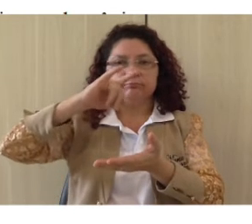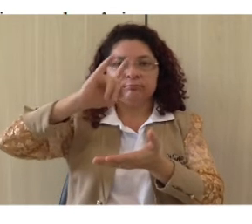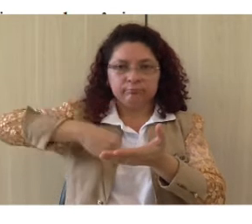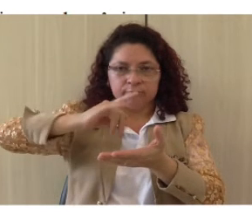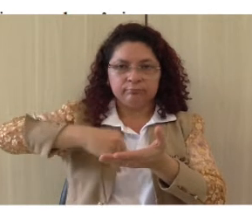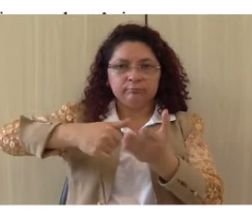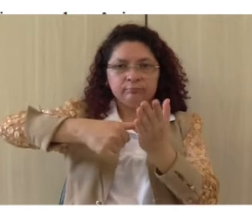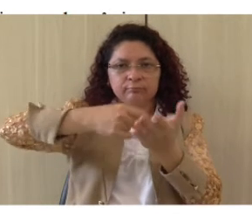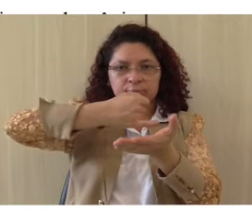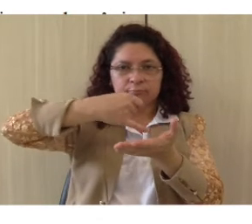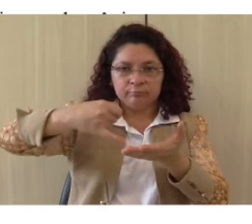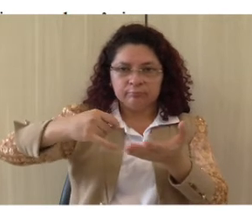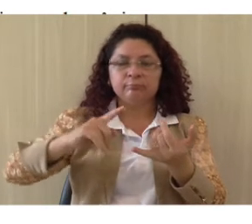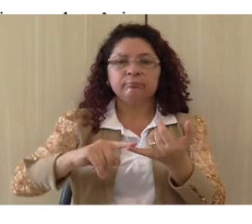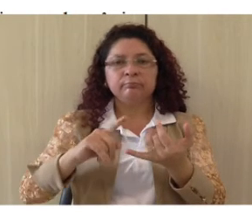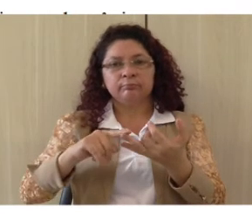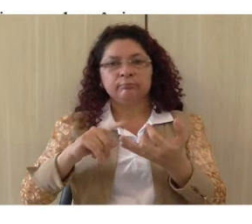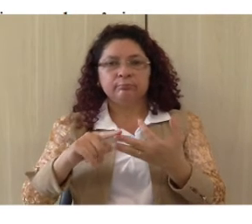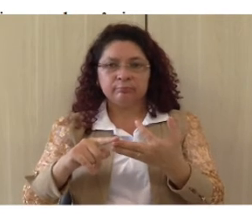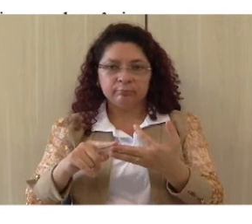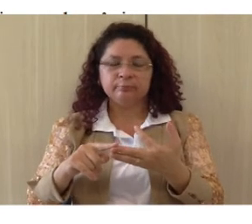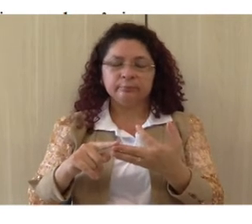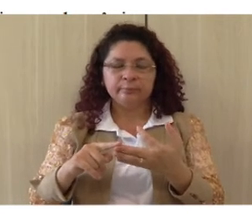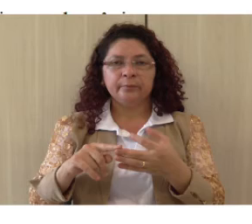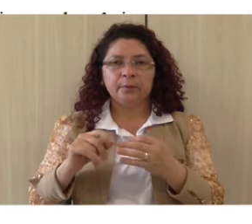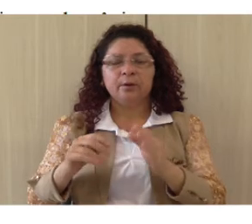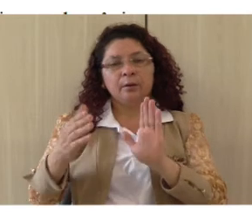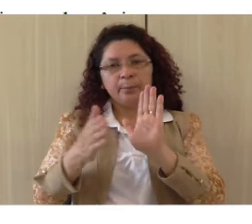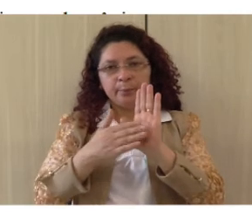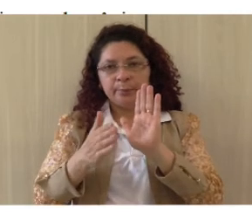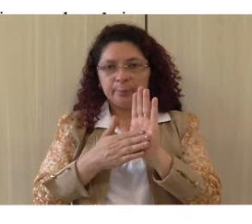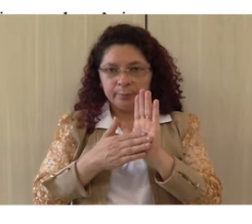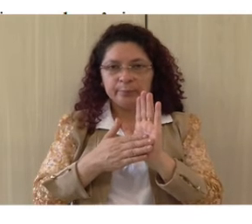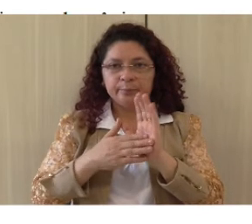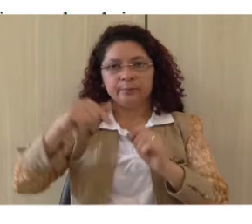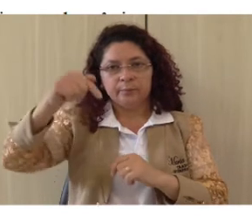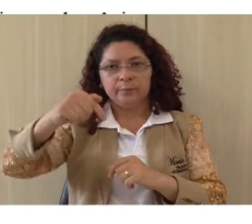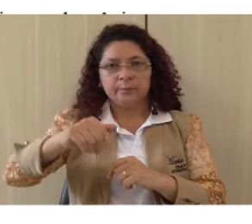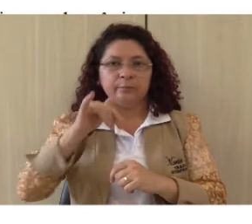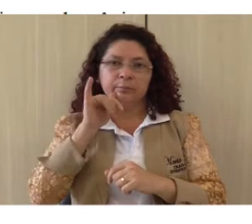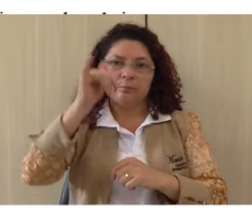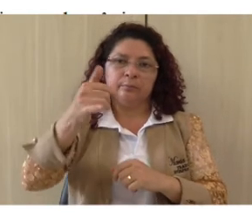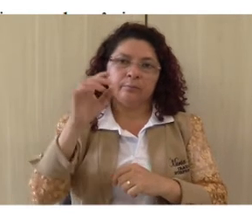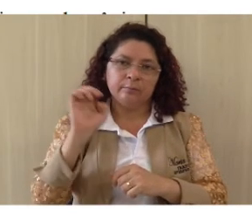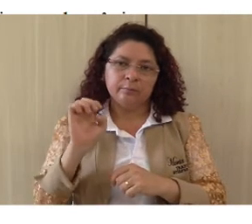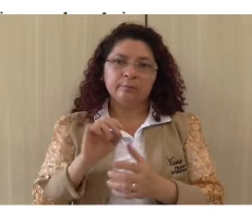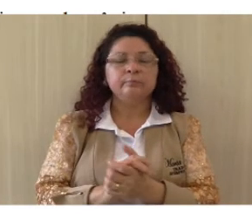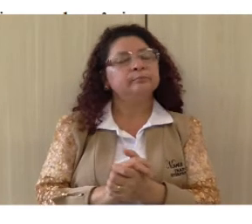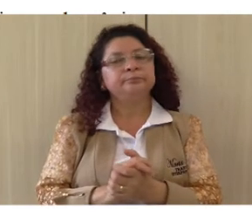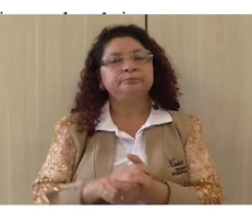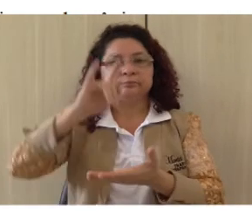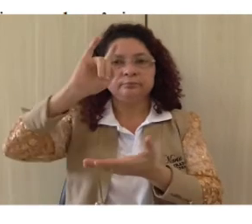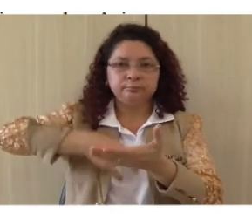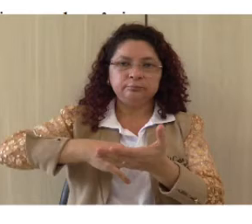inscrição comprovante de que atende integralmente ao que estabelece o subitem 2.1 deste edital, através de um dos